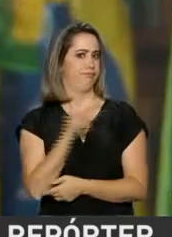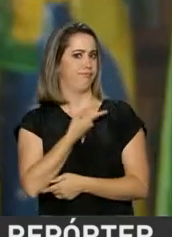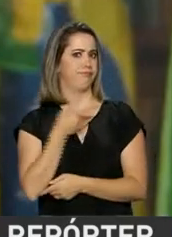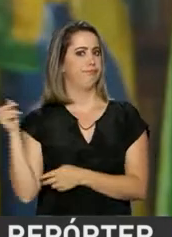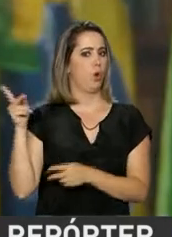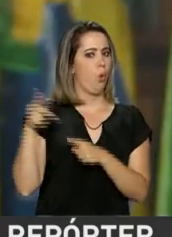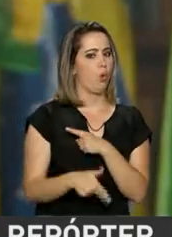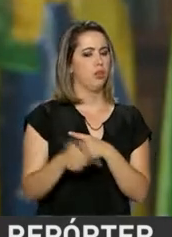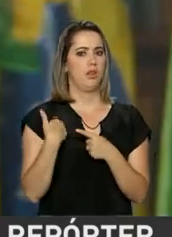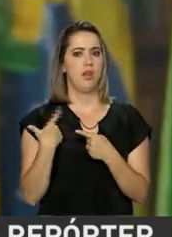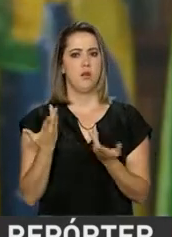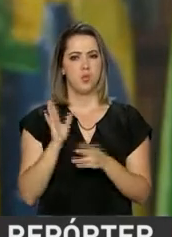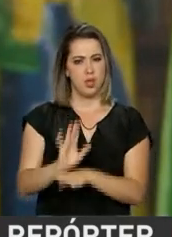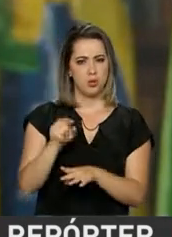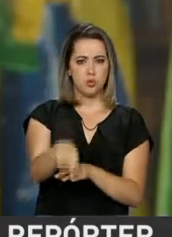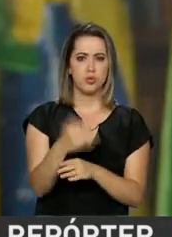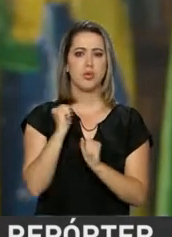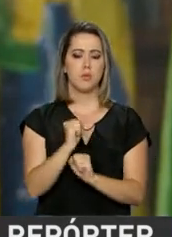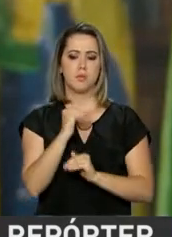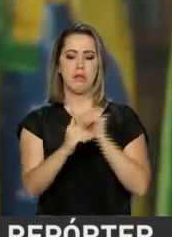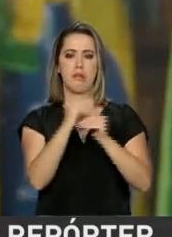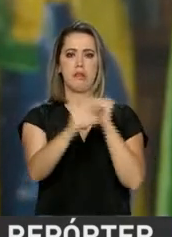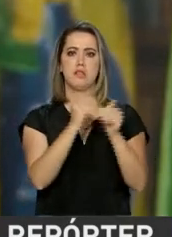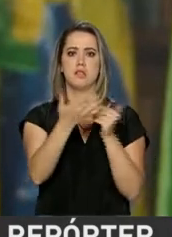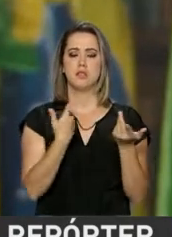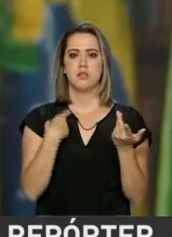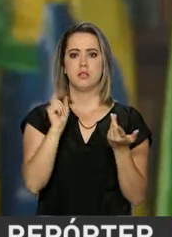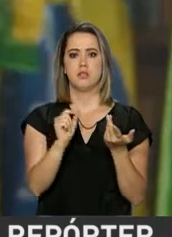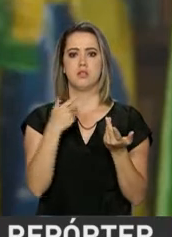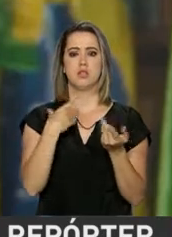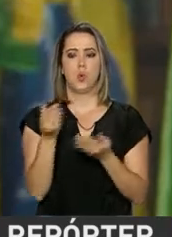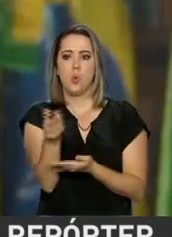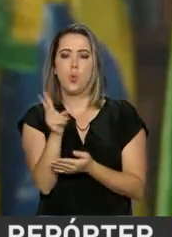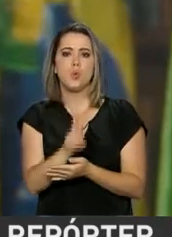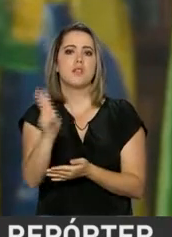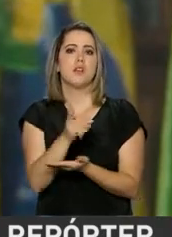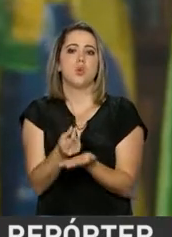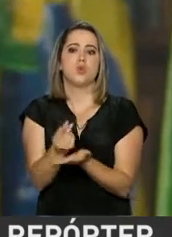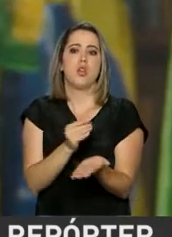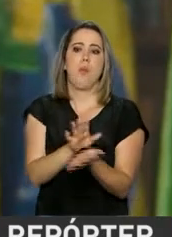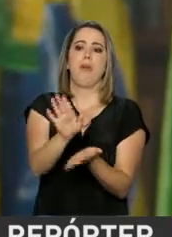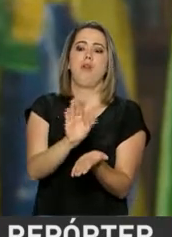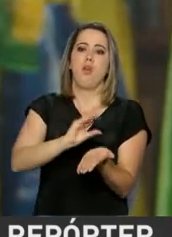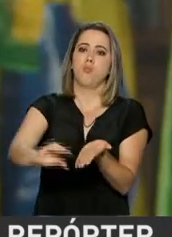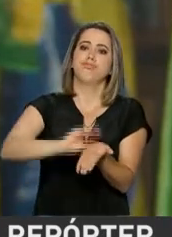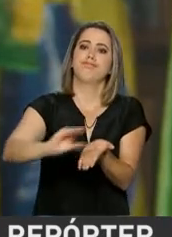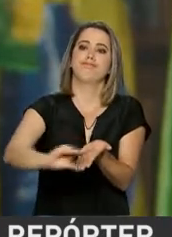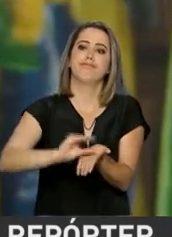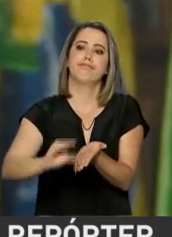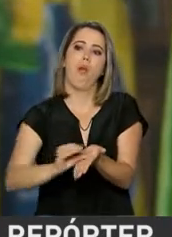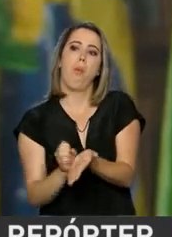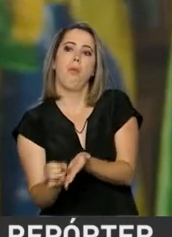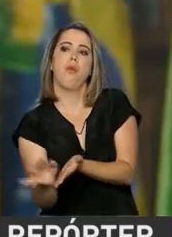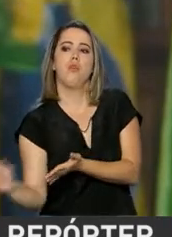permitirá criminosos crescer à sombra dos ilícitos e do dinheiro público jogado sem limite e com juros camaradas e